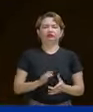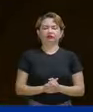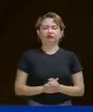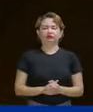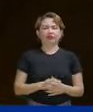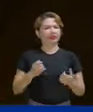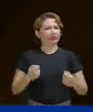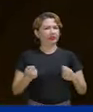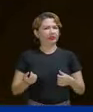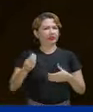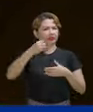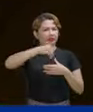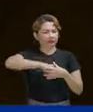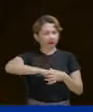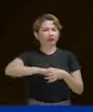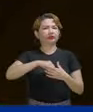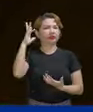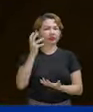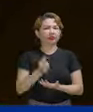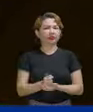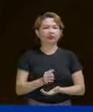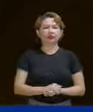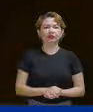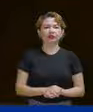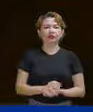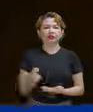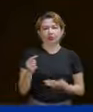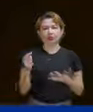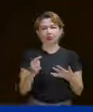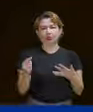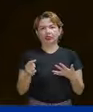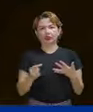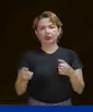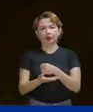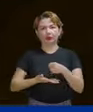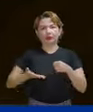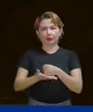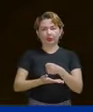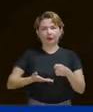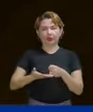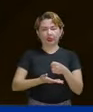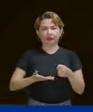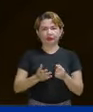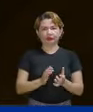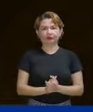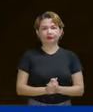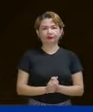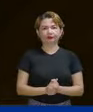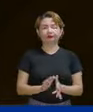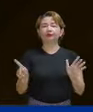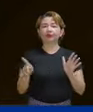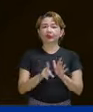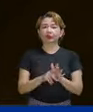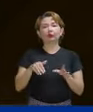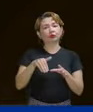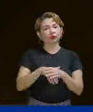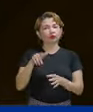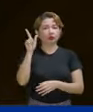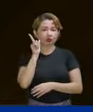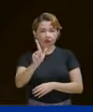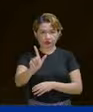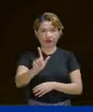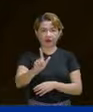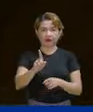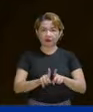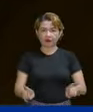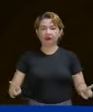aclaratórios deve ser interna à decisão, no bojo dos elementos, tais como fundamentação e dispositivo do próprio voto vencedor,